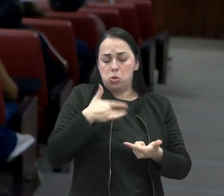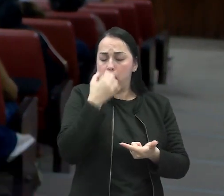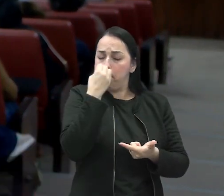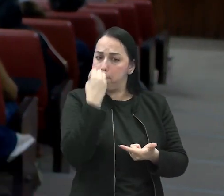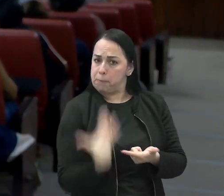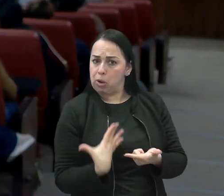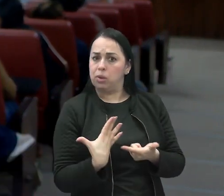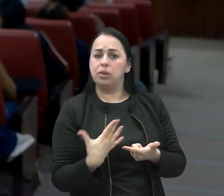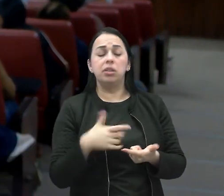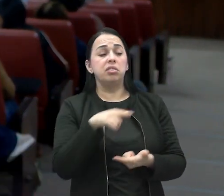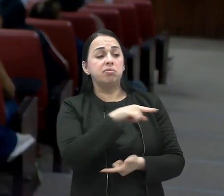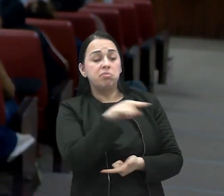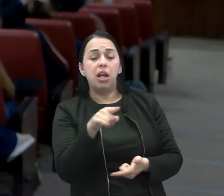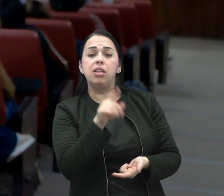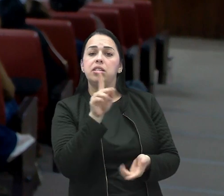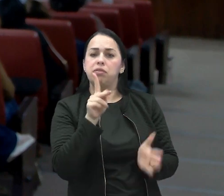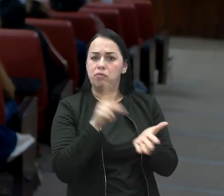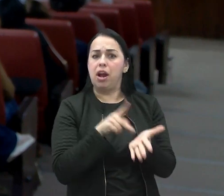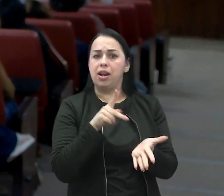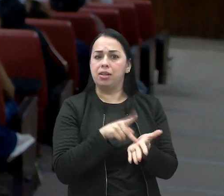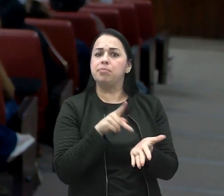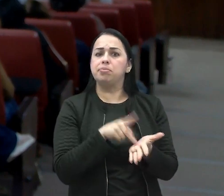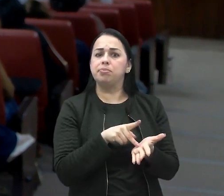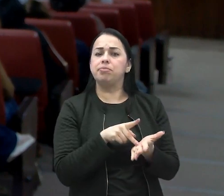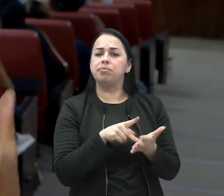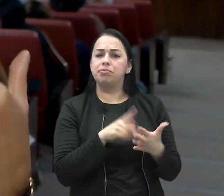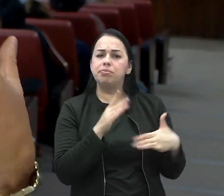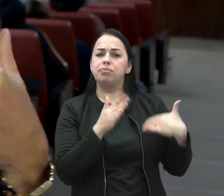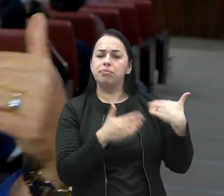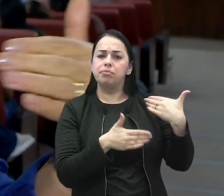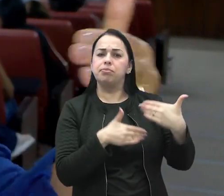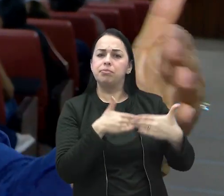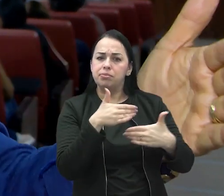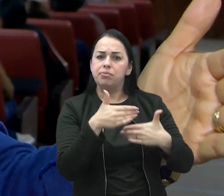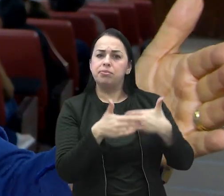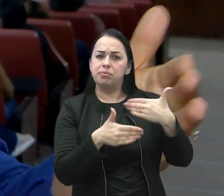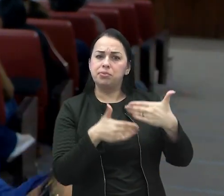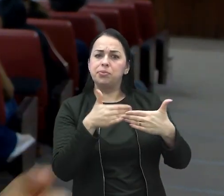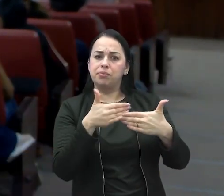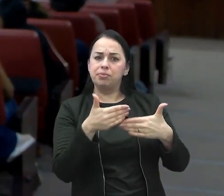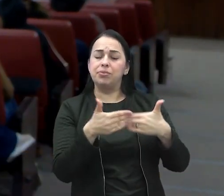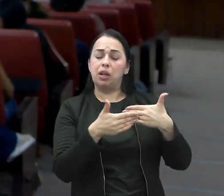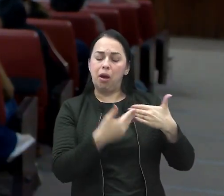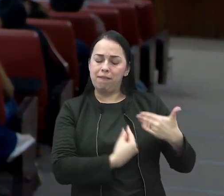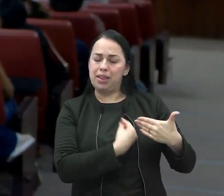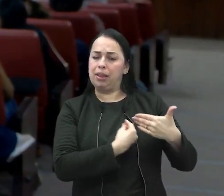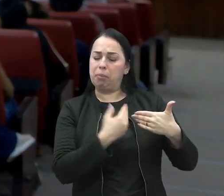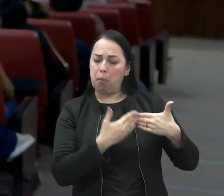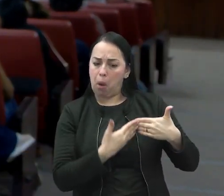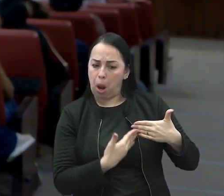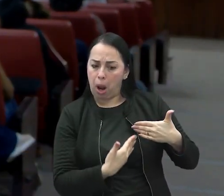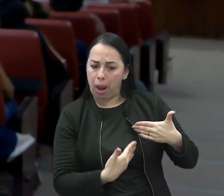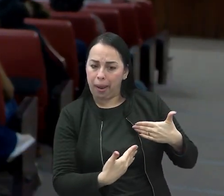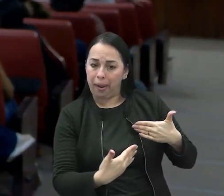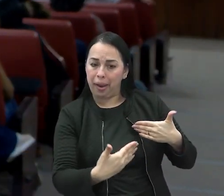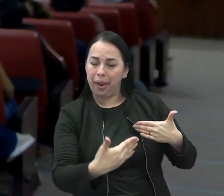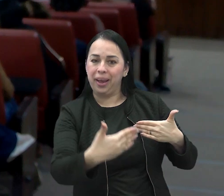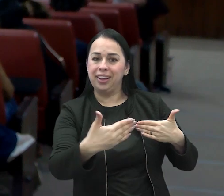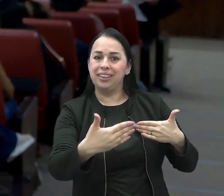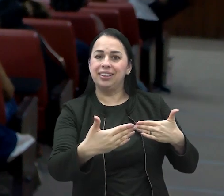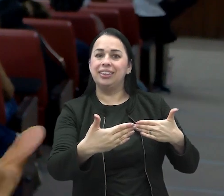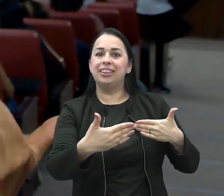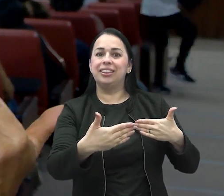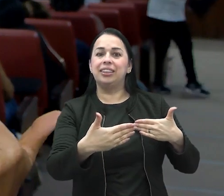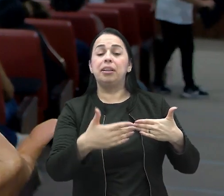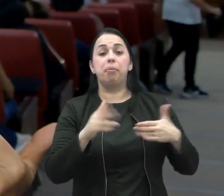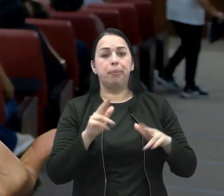de vida, e que os idosos realmente cada vez com mais longevidade,